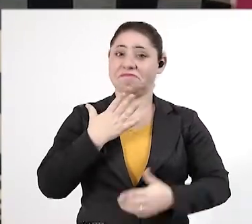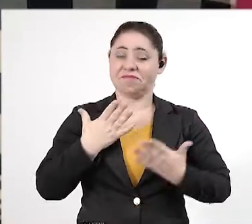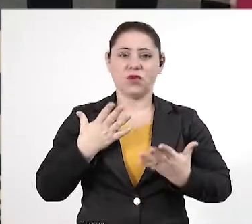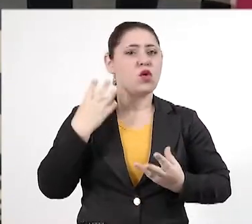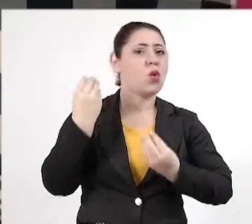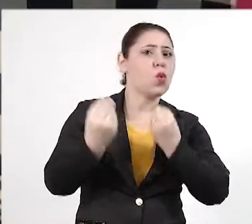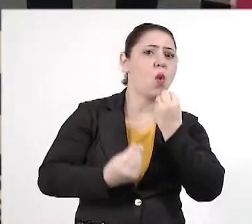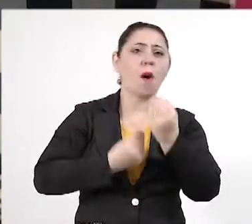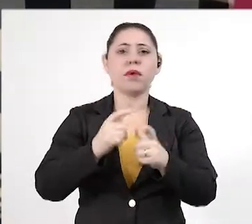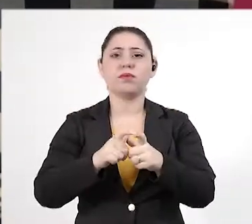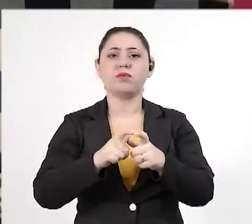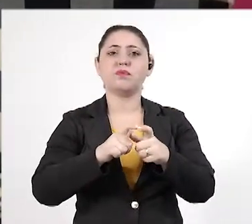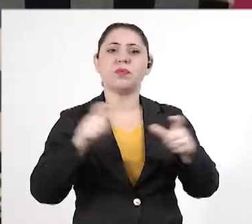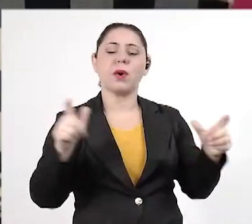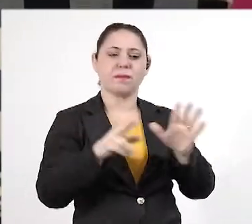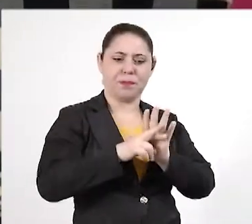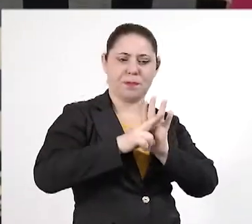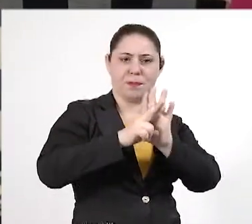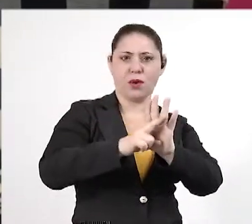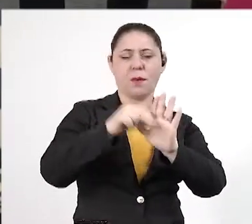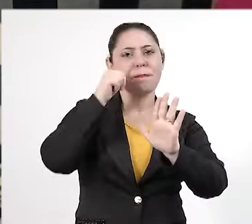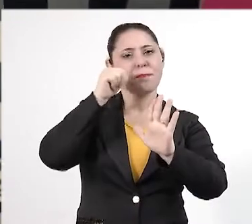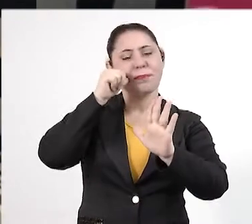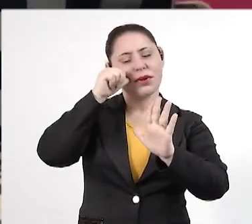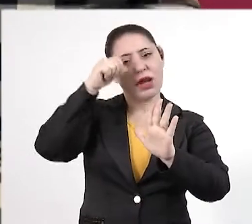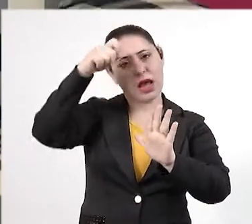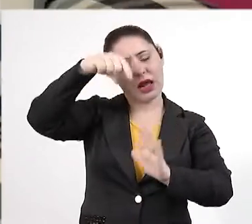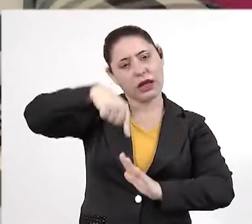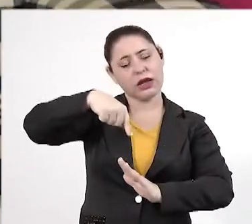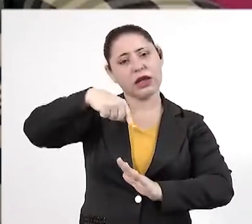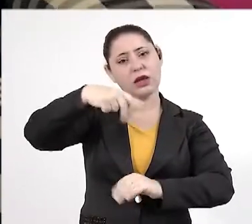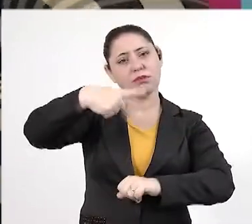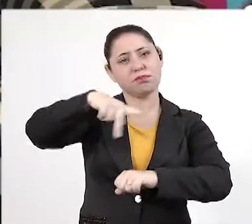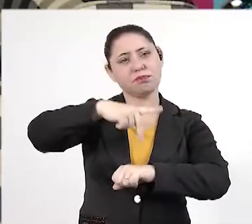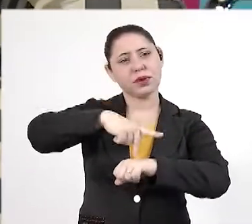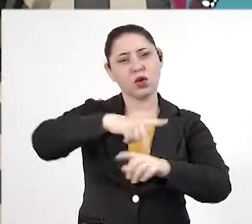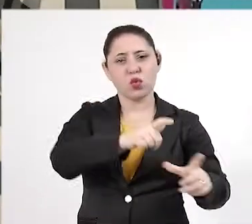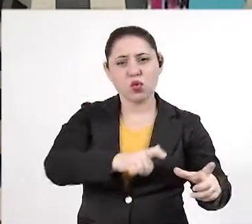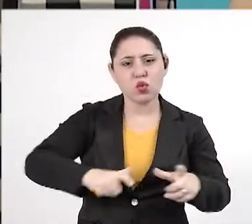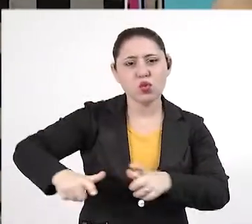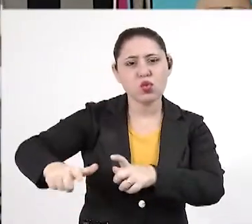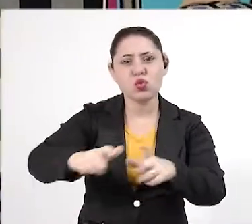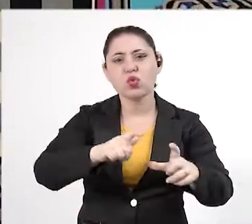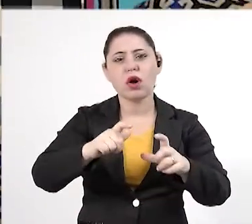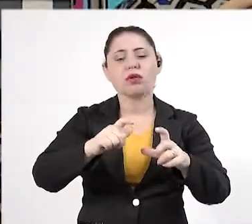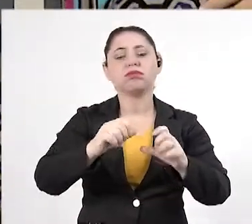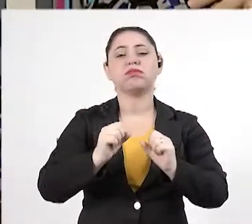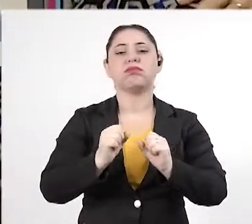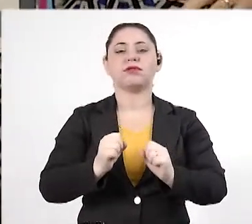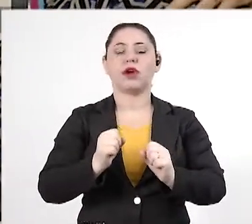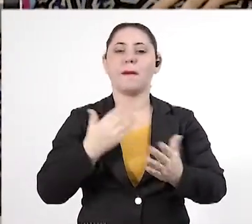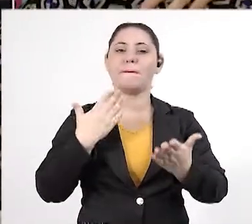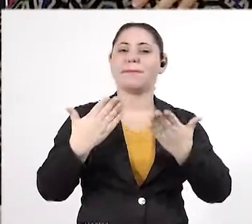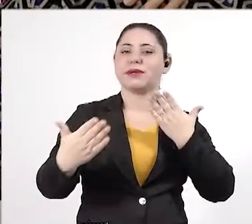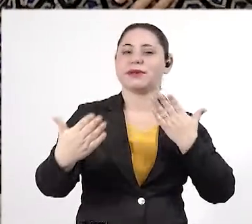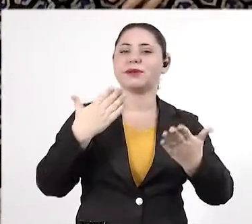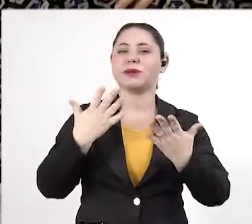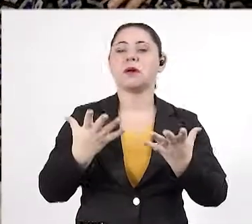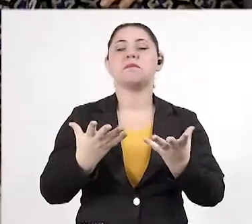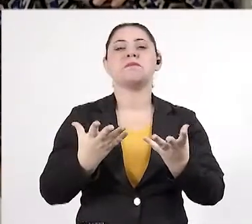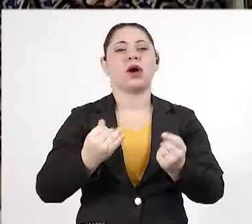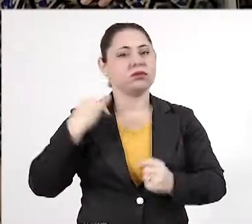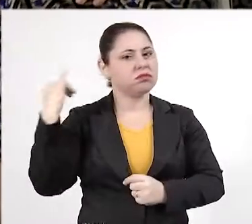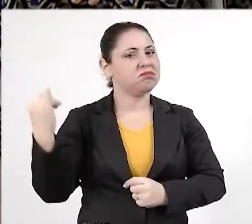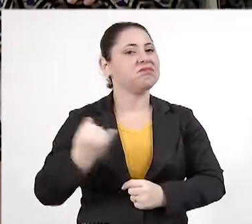Muito bem, como aumentar a representatividade das mulheres nos espaços de poder? O bate-papo vai